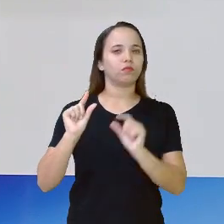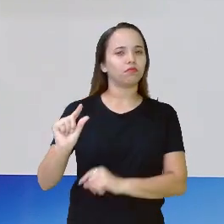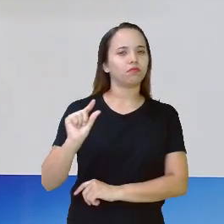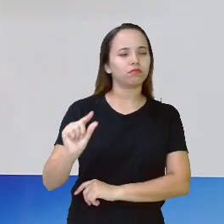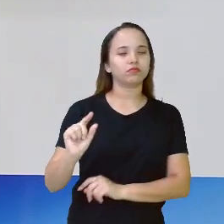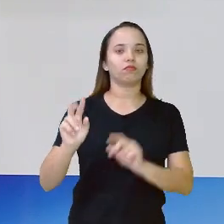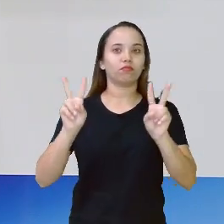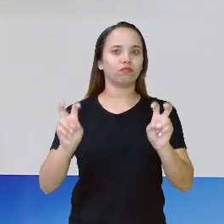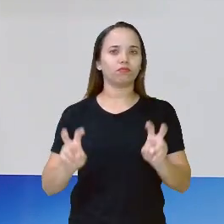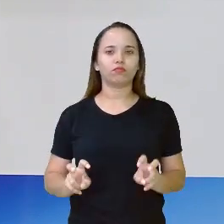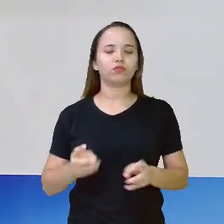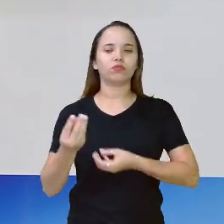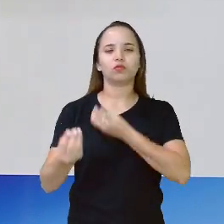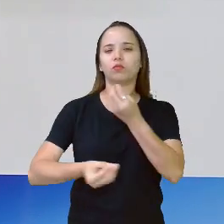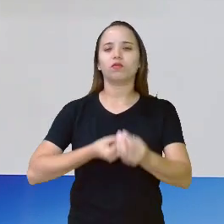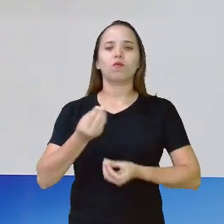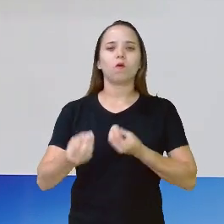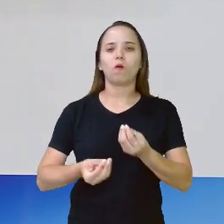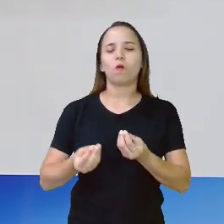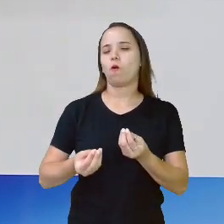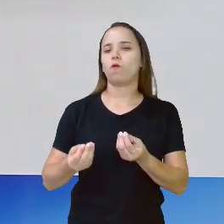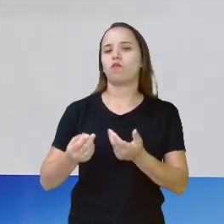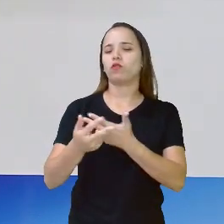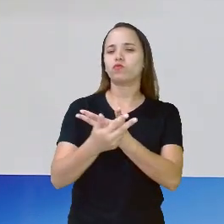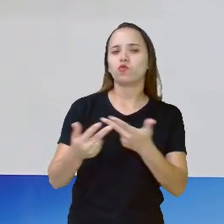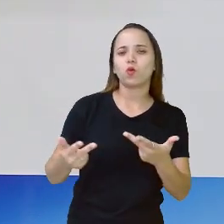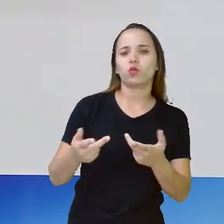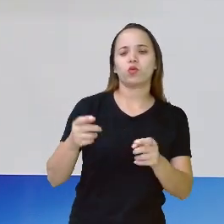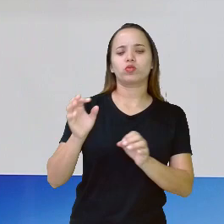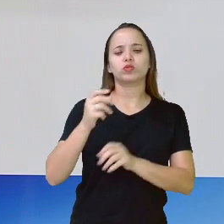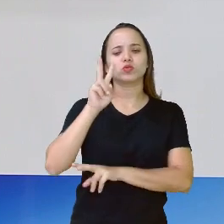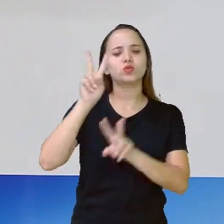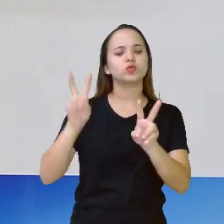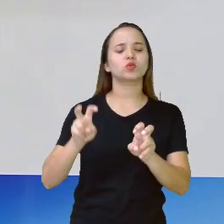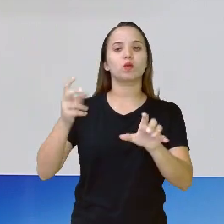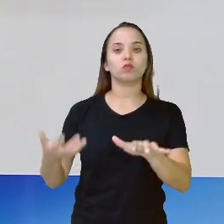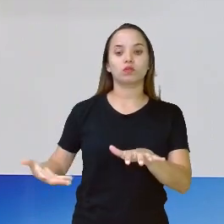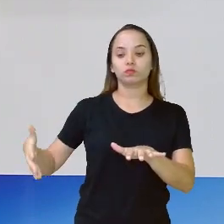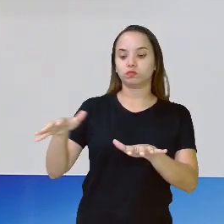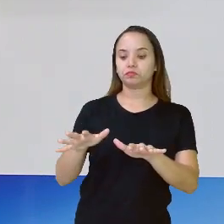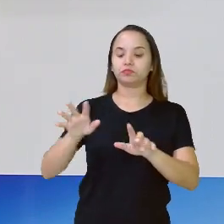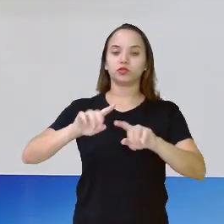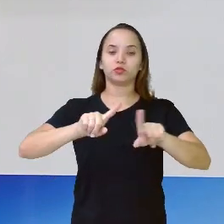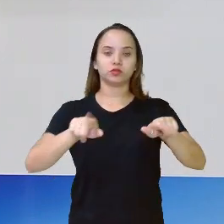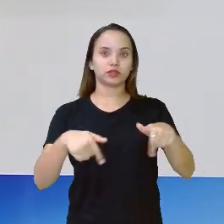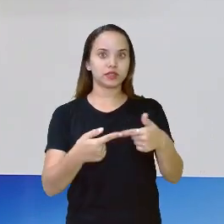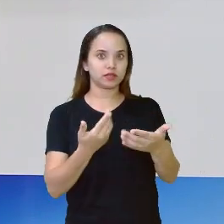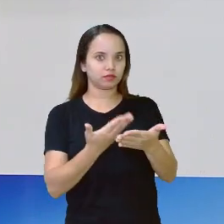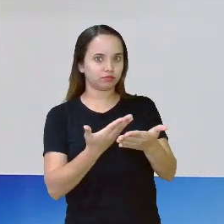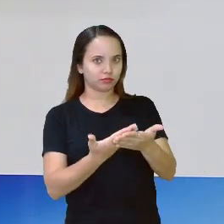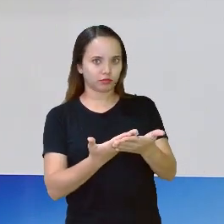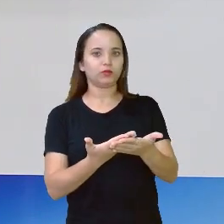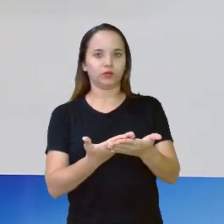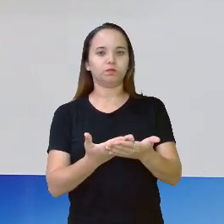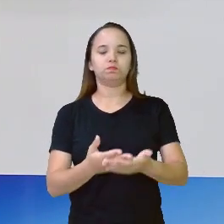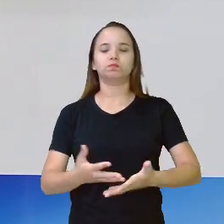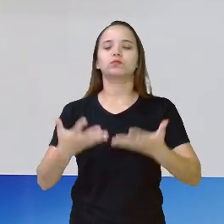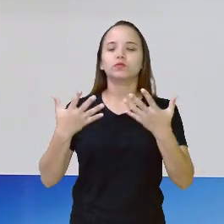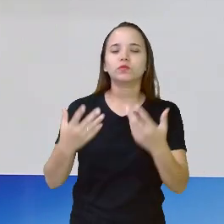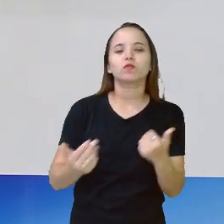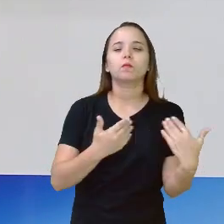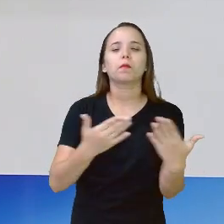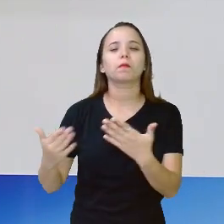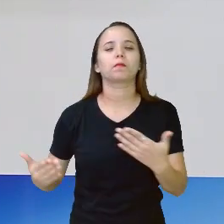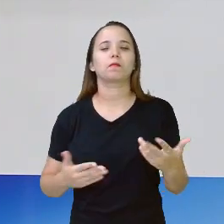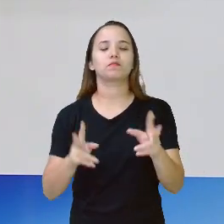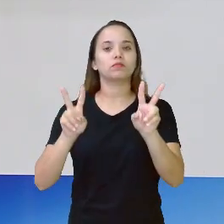sobre como as considerações sobre a inclusão na sala regular. Então vamos conversar um pouquinho sobre essa